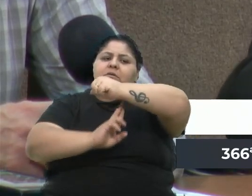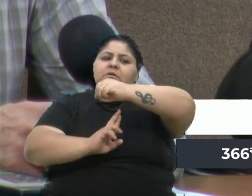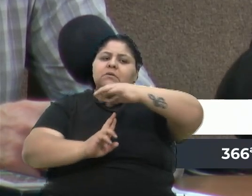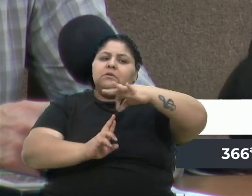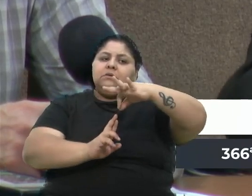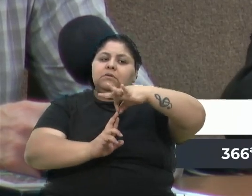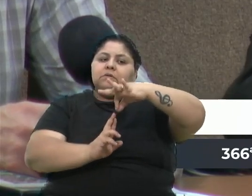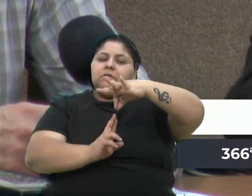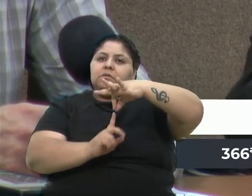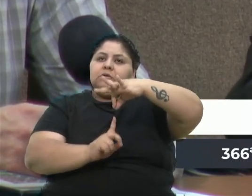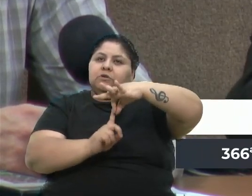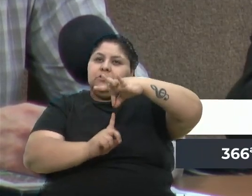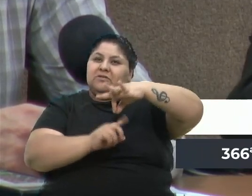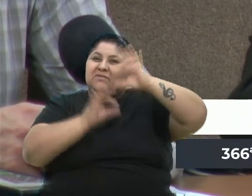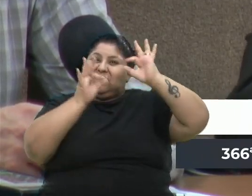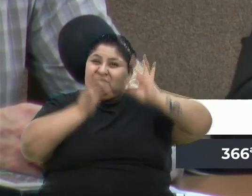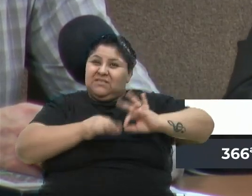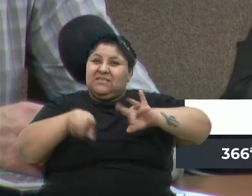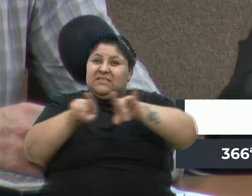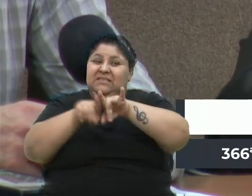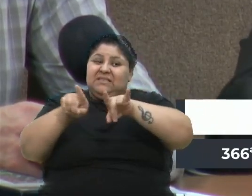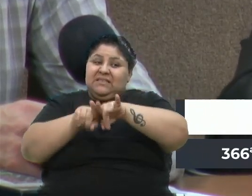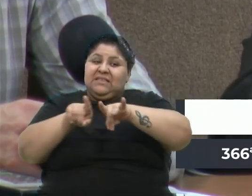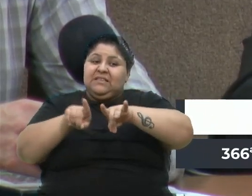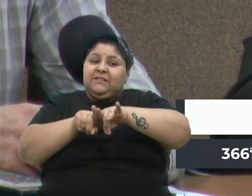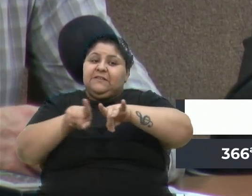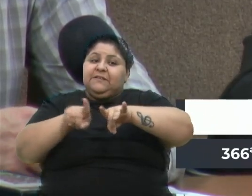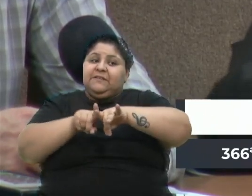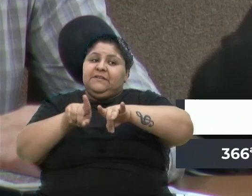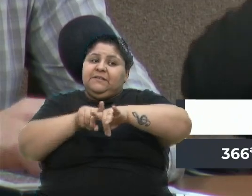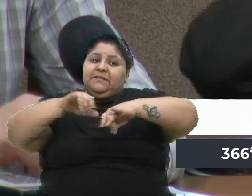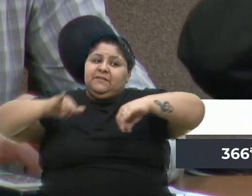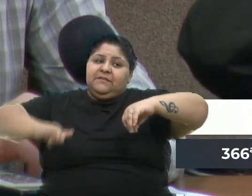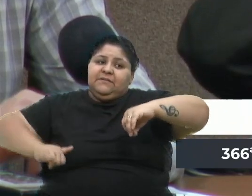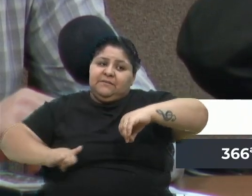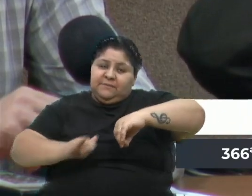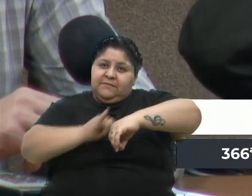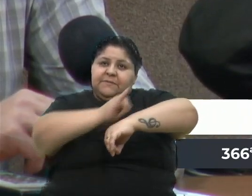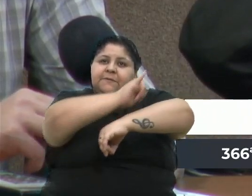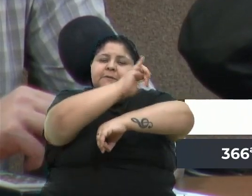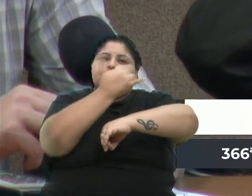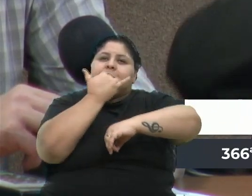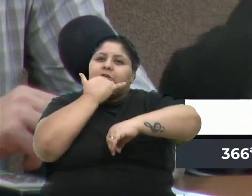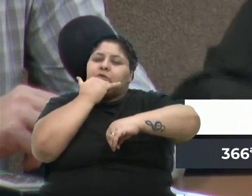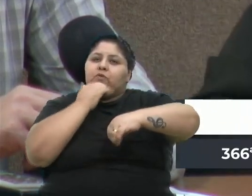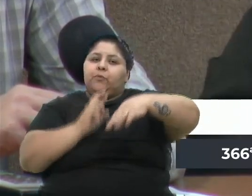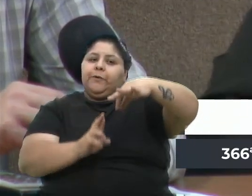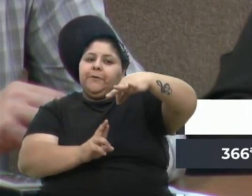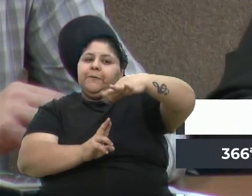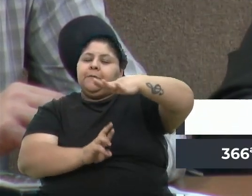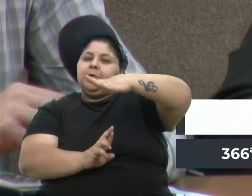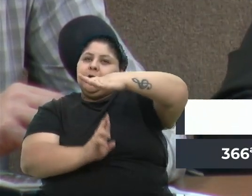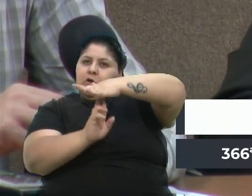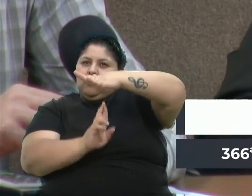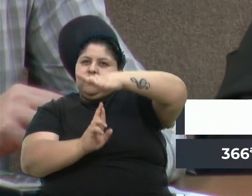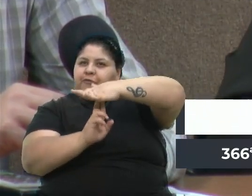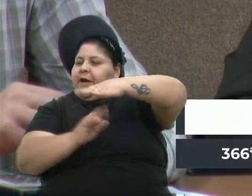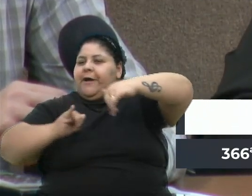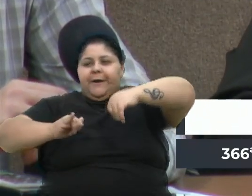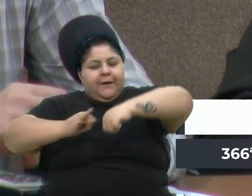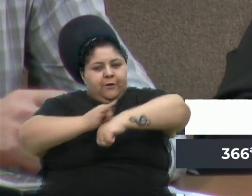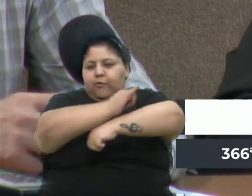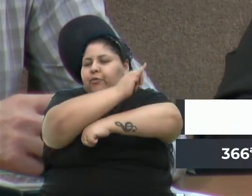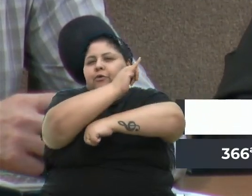um aeroporto bacana, ou seja, a logística. Eu penso muito na questão da logística. Então, o Caxias do Sul tem que se preparar para